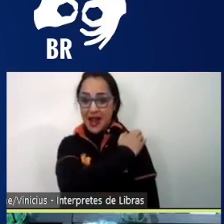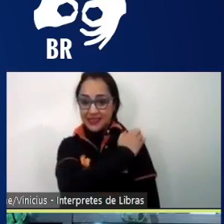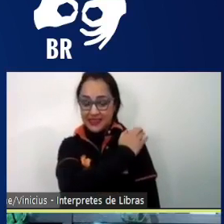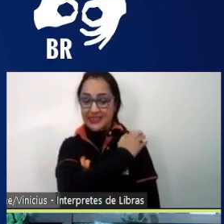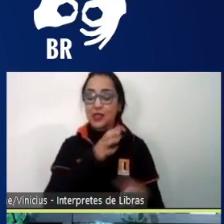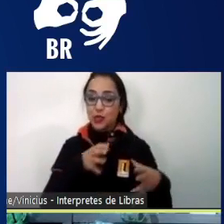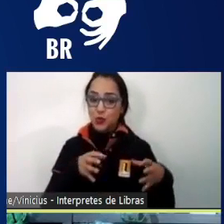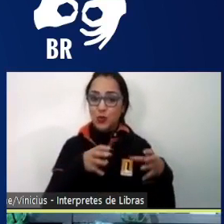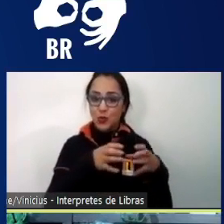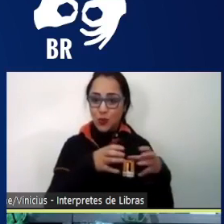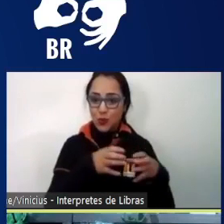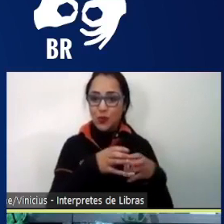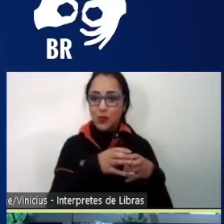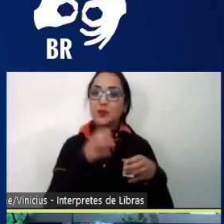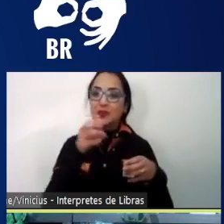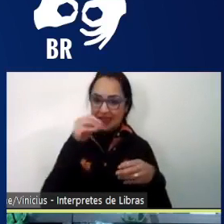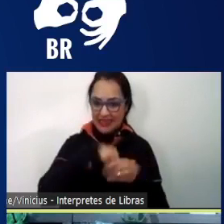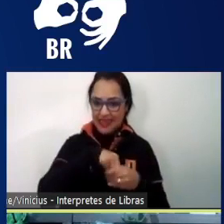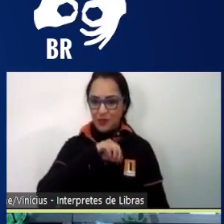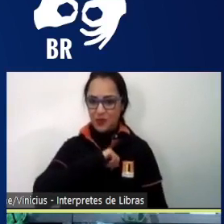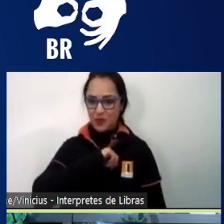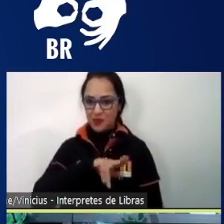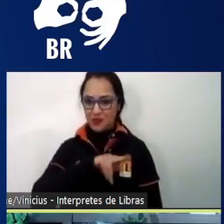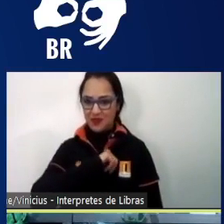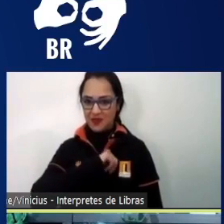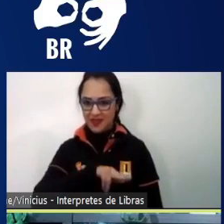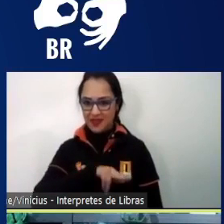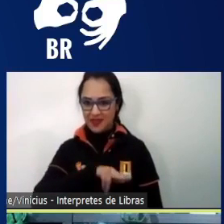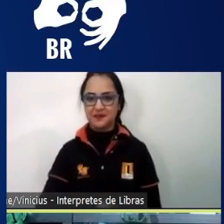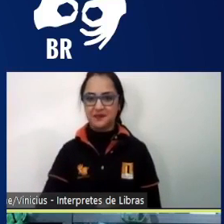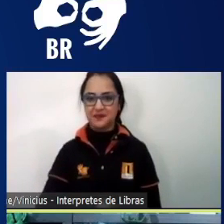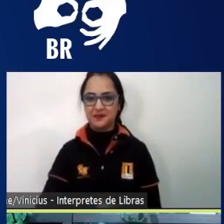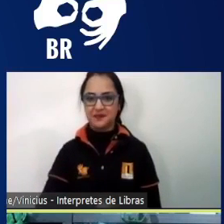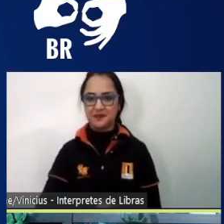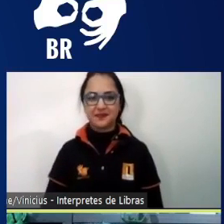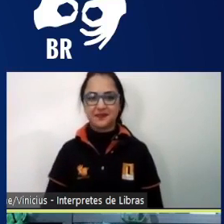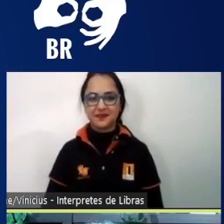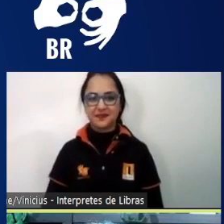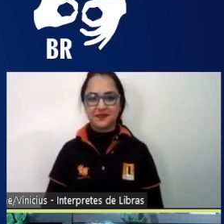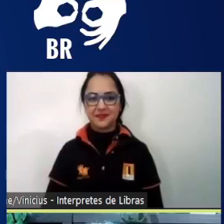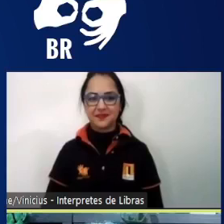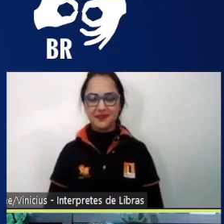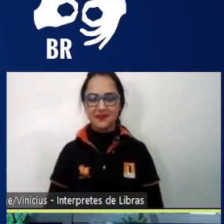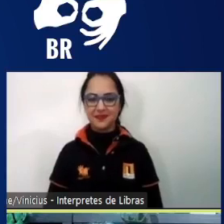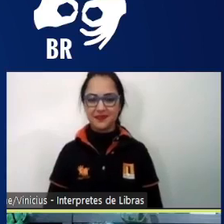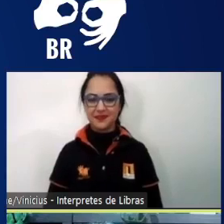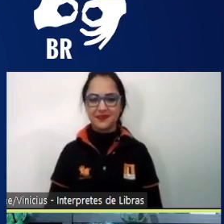Unileu. Por que